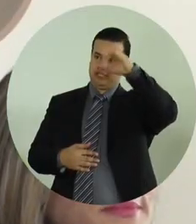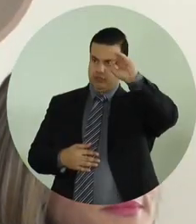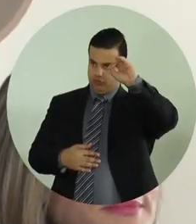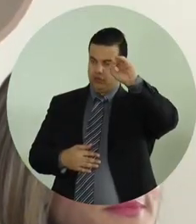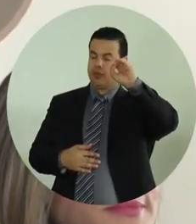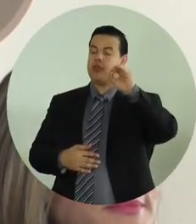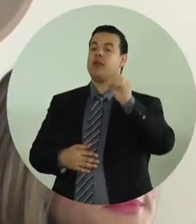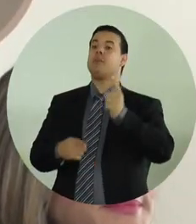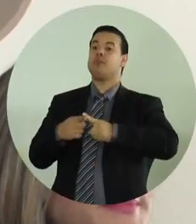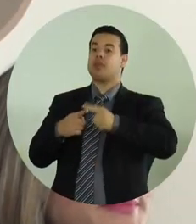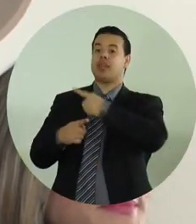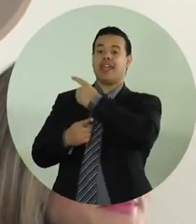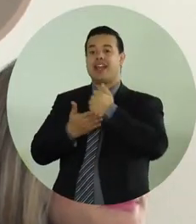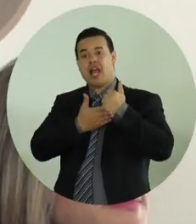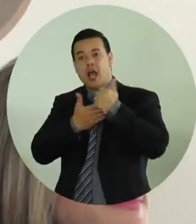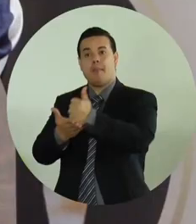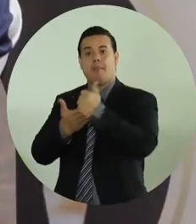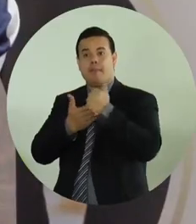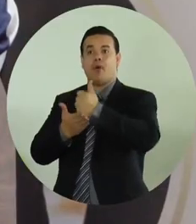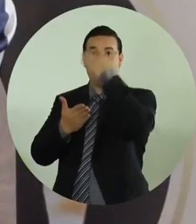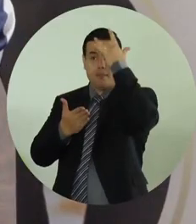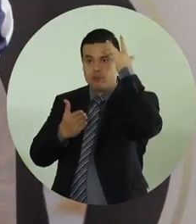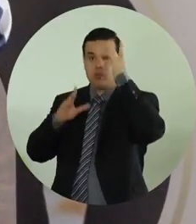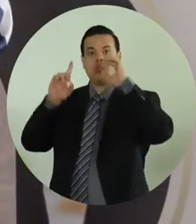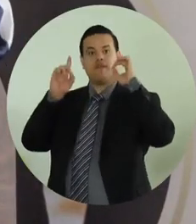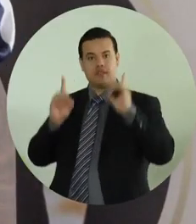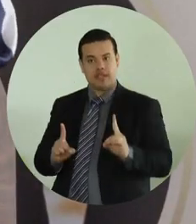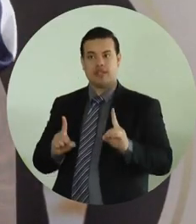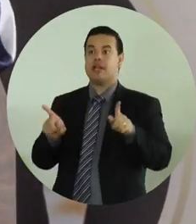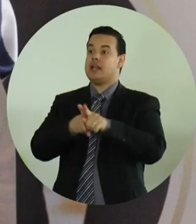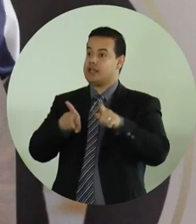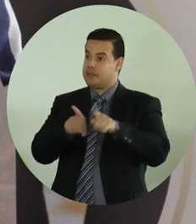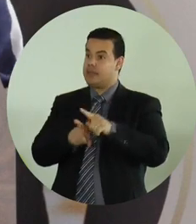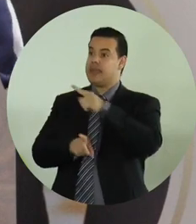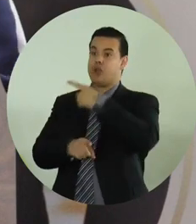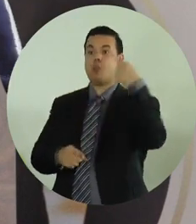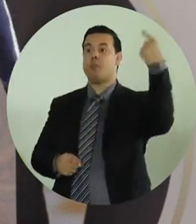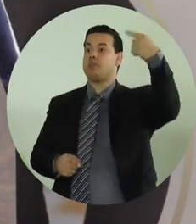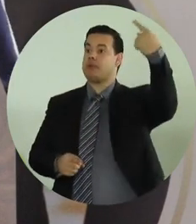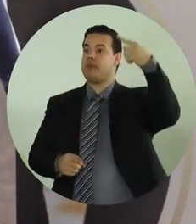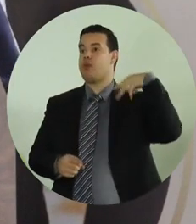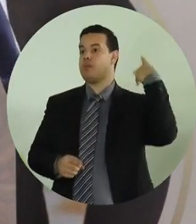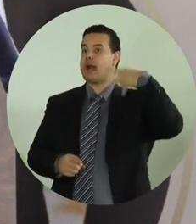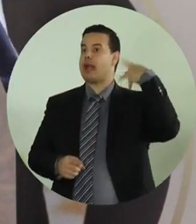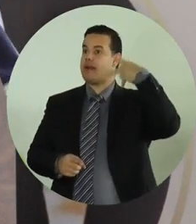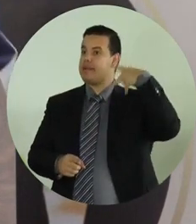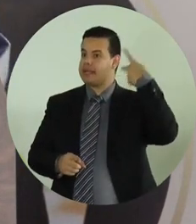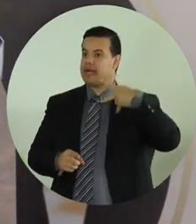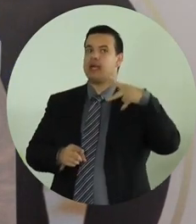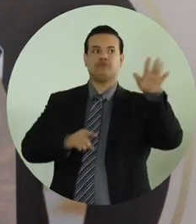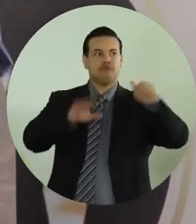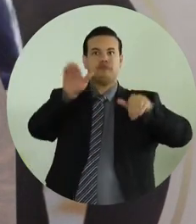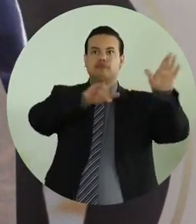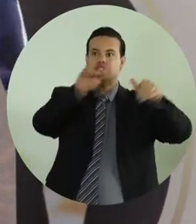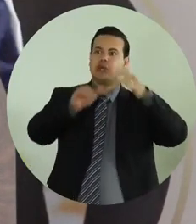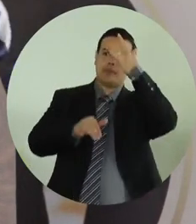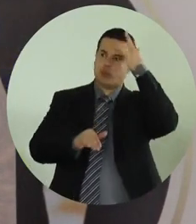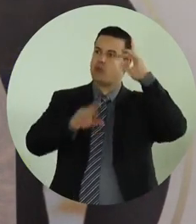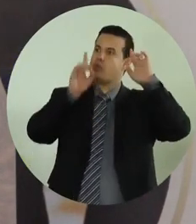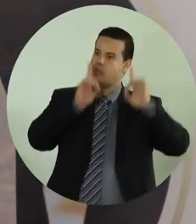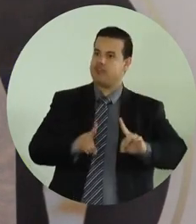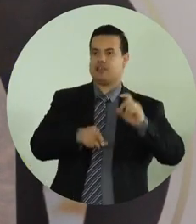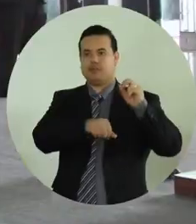das pessoas com deficiência, ele é também o primeiro parlamentar empregador das pessoas